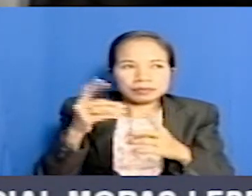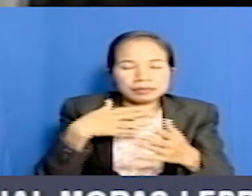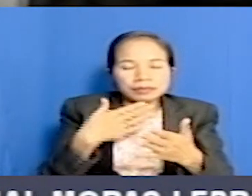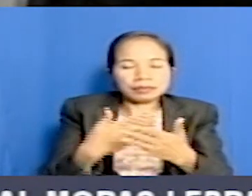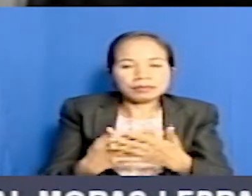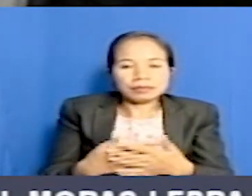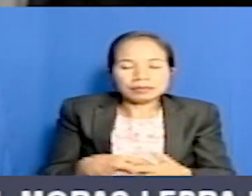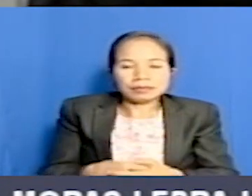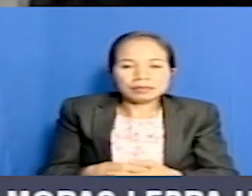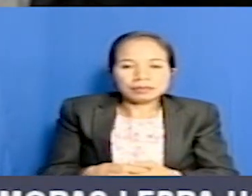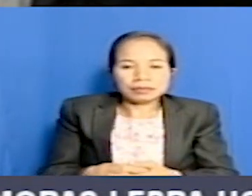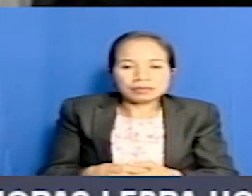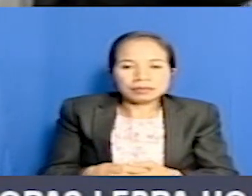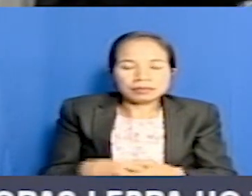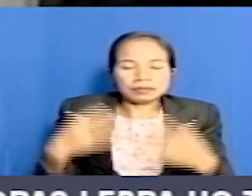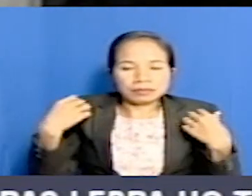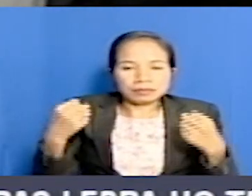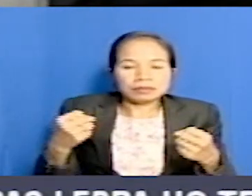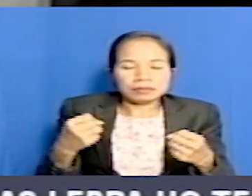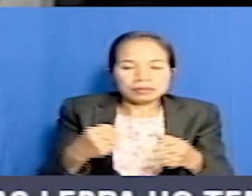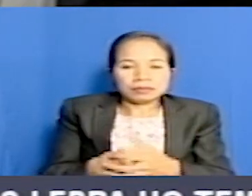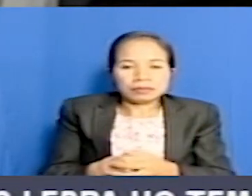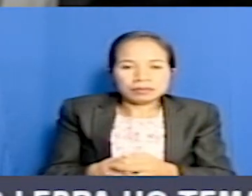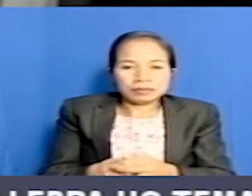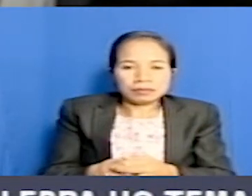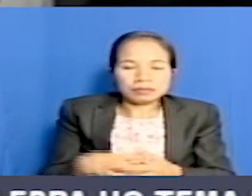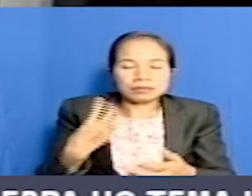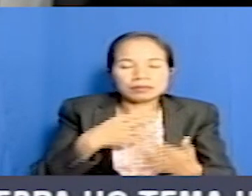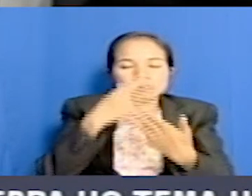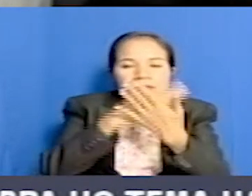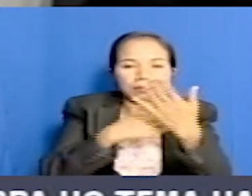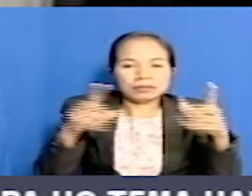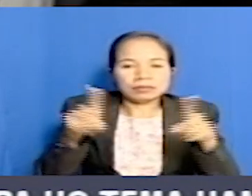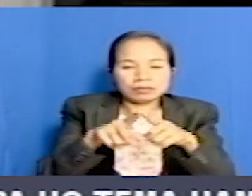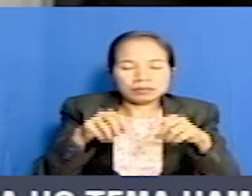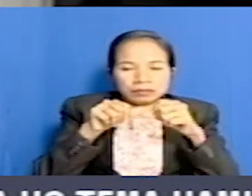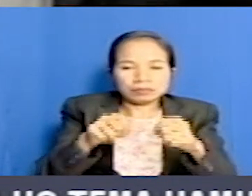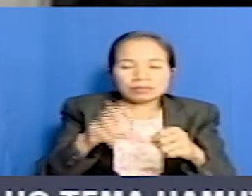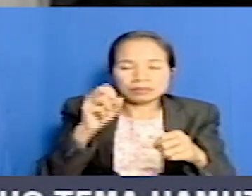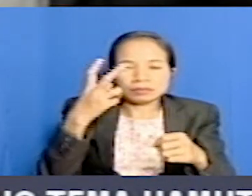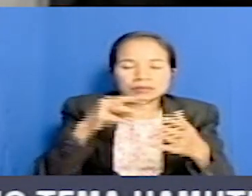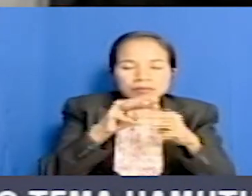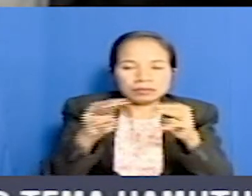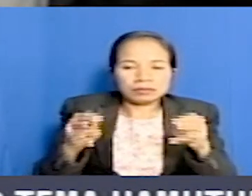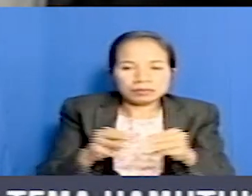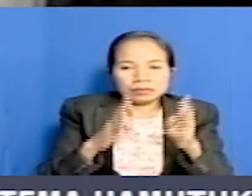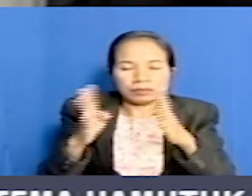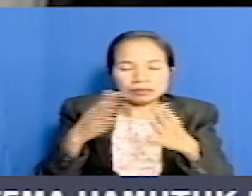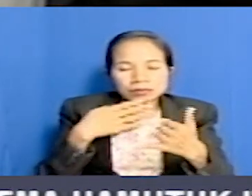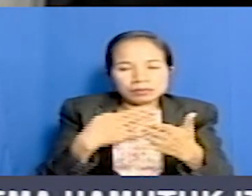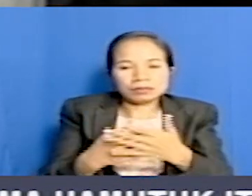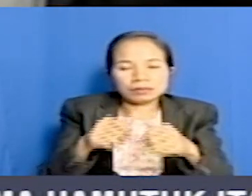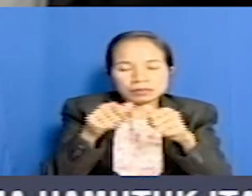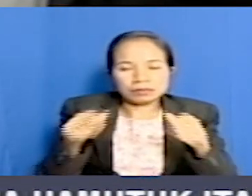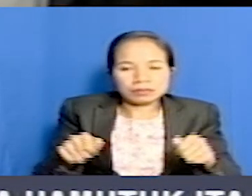hori reforça malu to base ho amnia estrutura na bem mecanismo na agora lá o tem na 13 município prepara muito bem to a